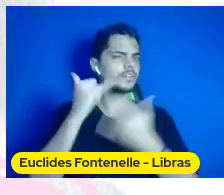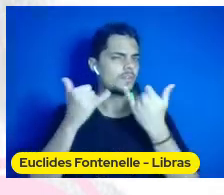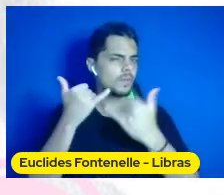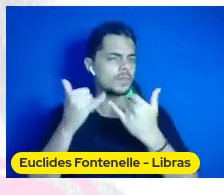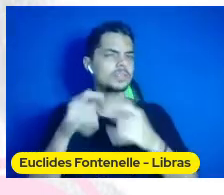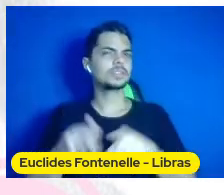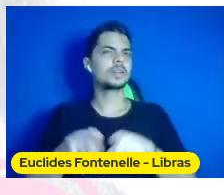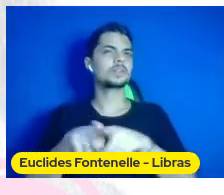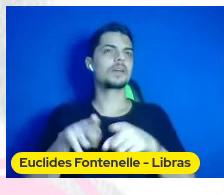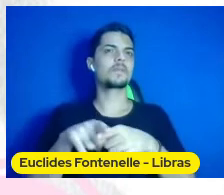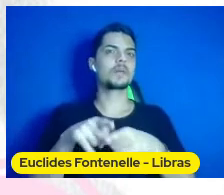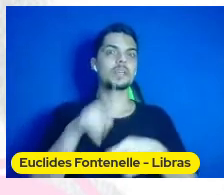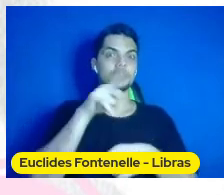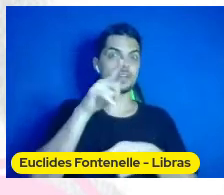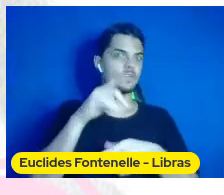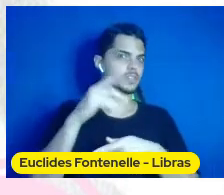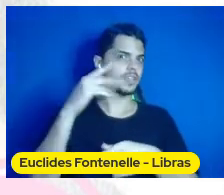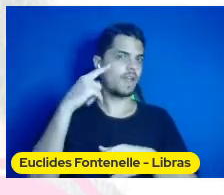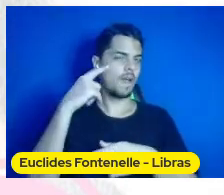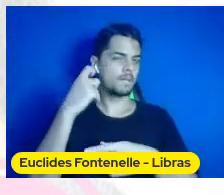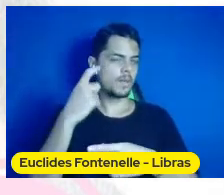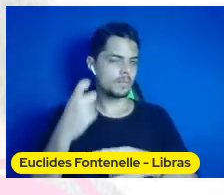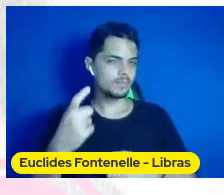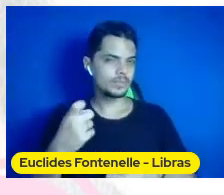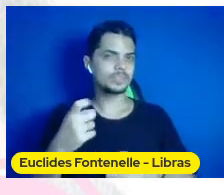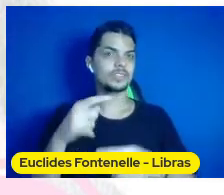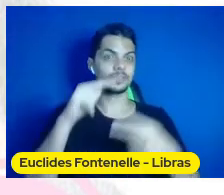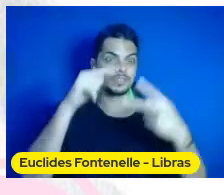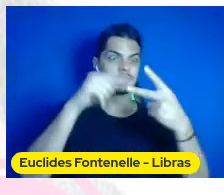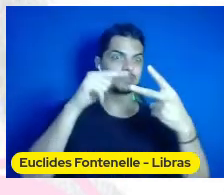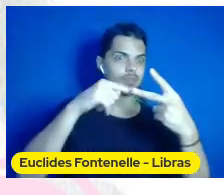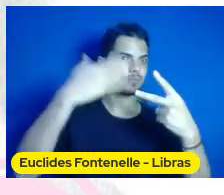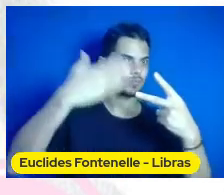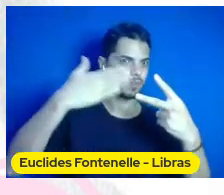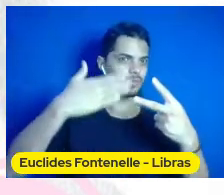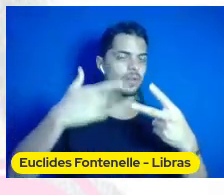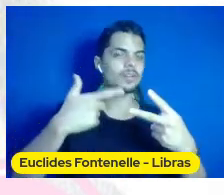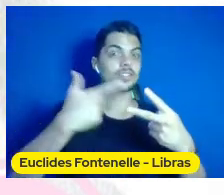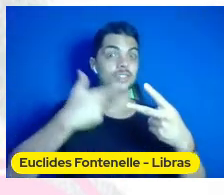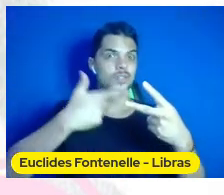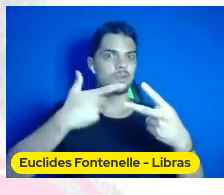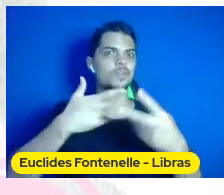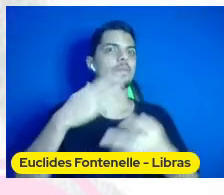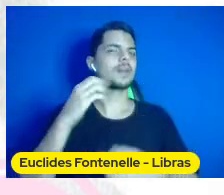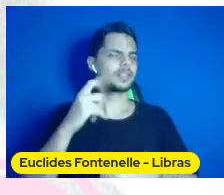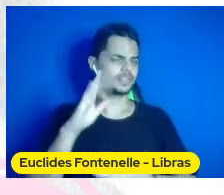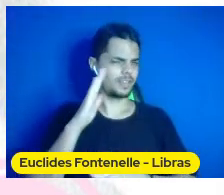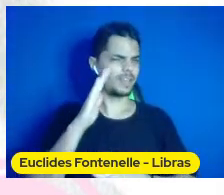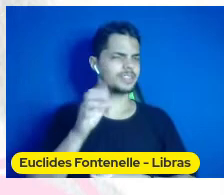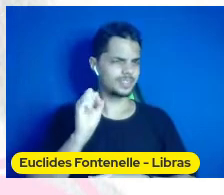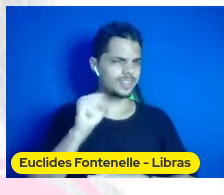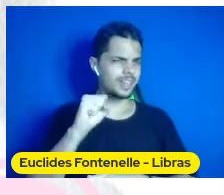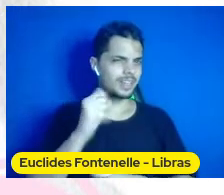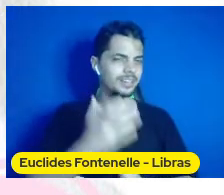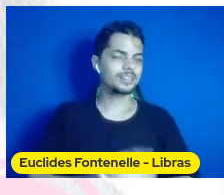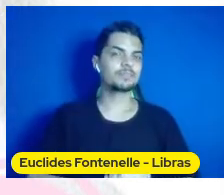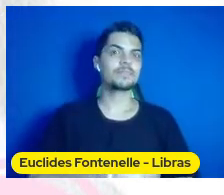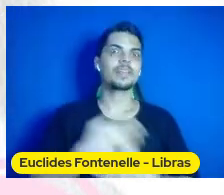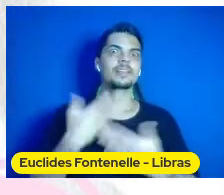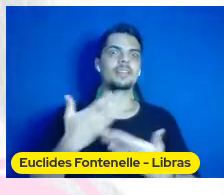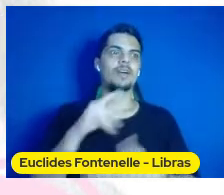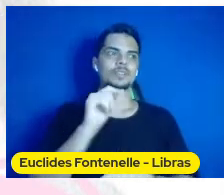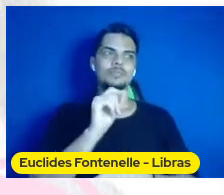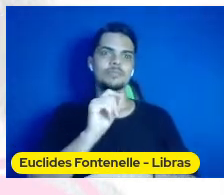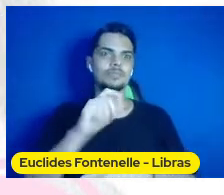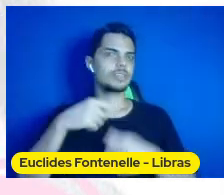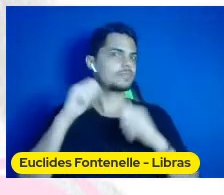continuação da história de Maria Quitéria. Né? Quer saber um pouco mais, né, do que esperar dessa segunda parte,